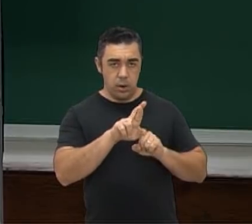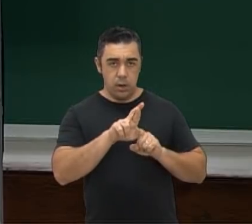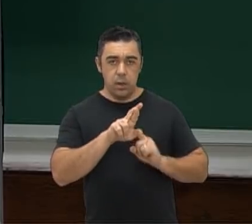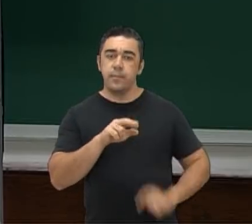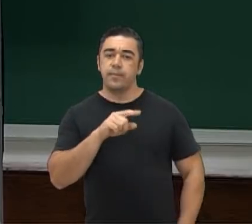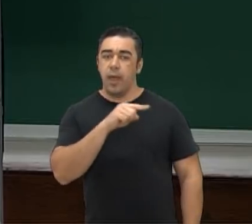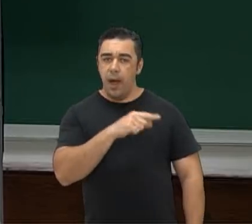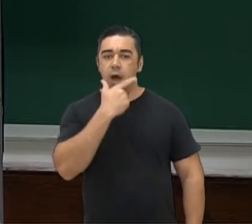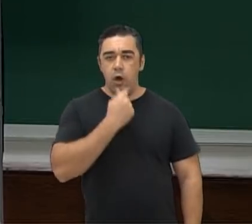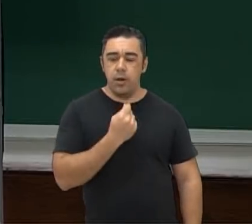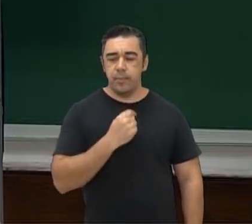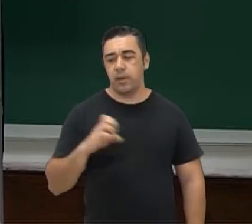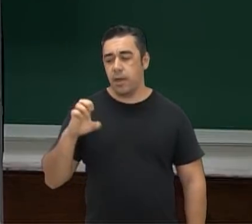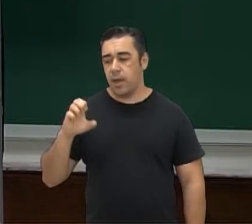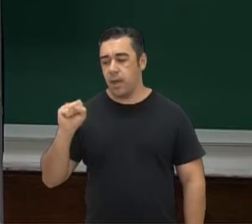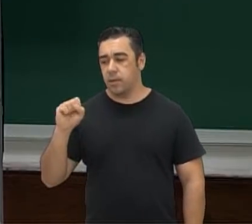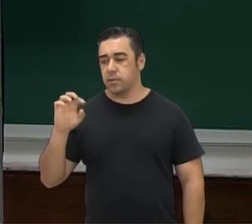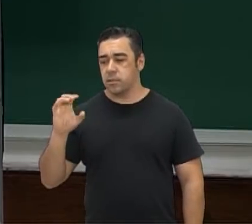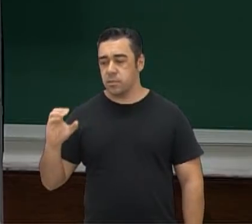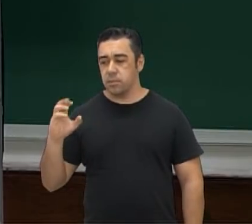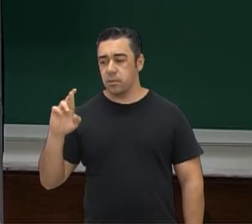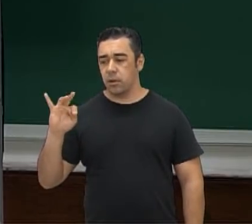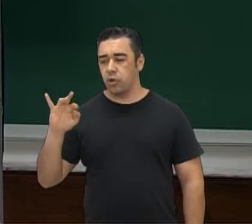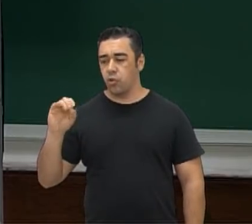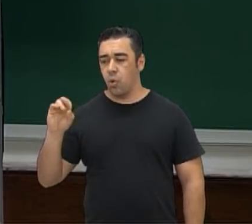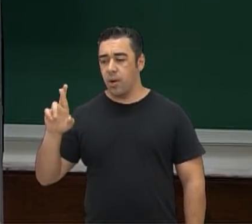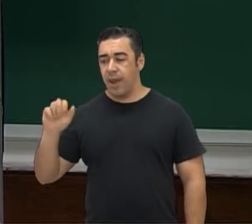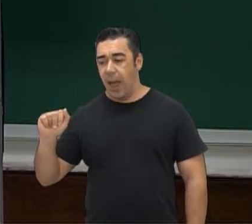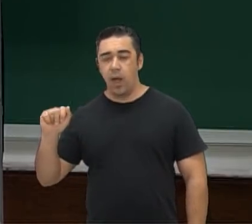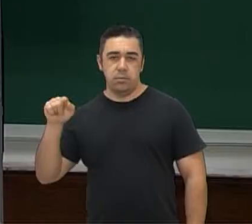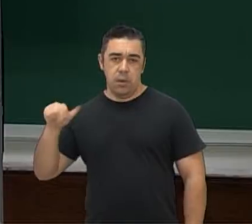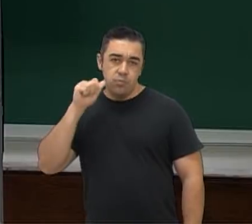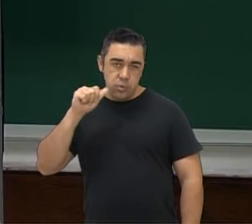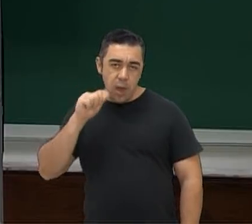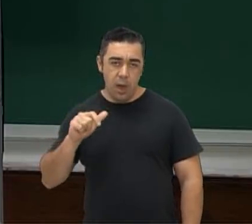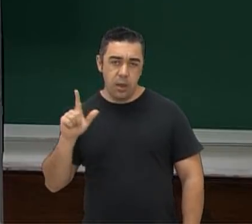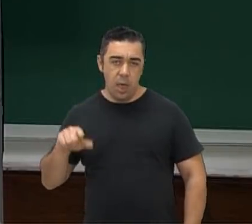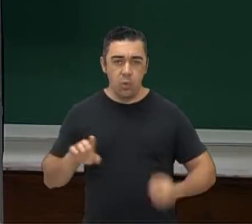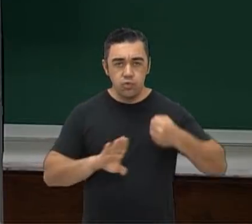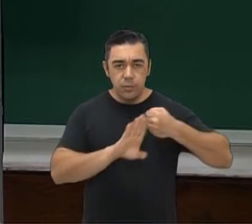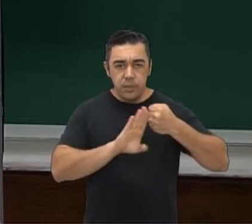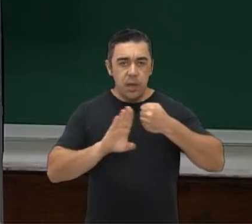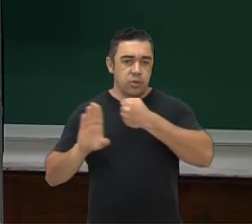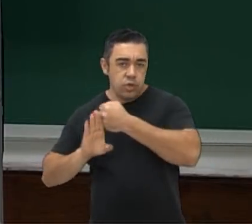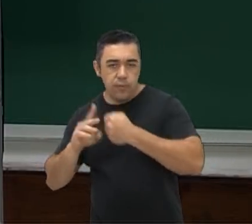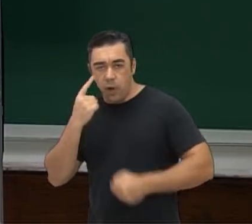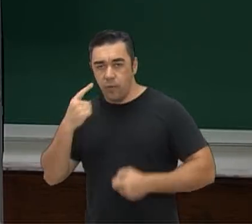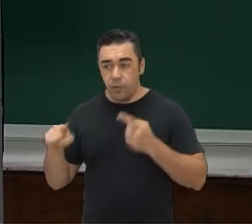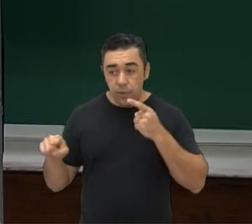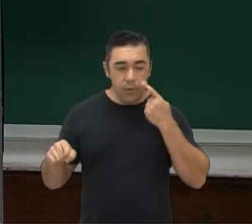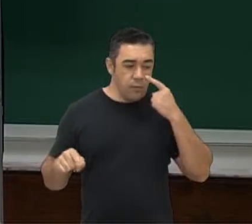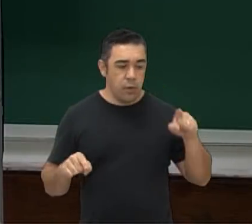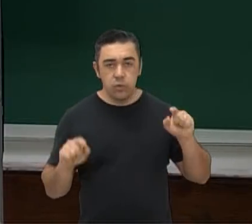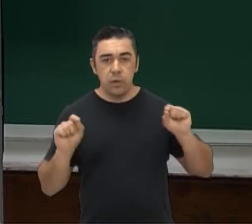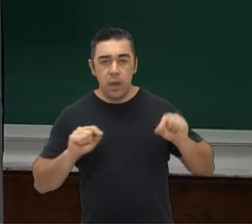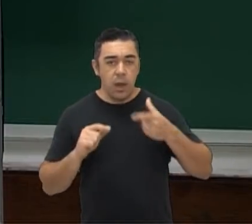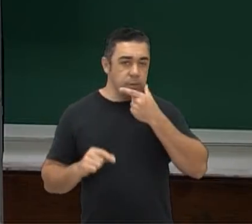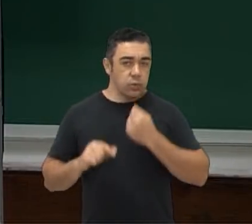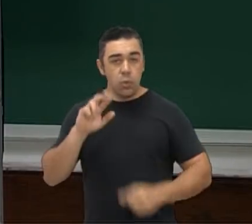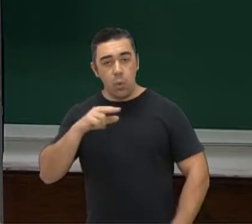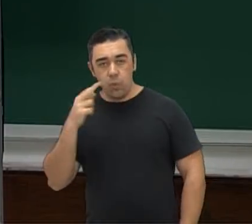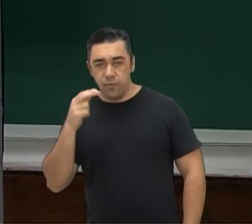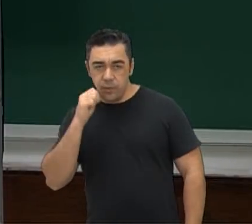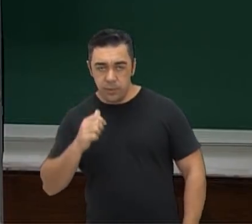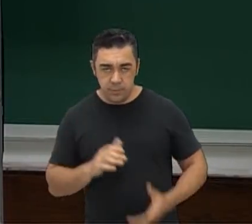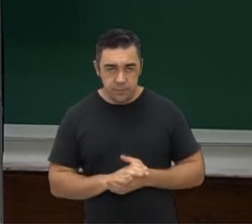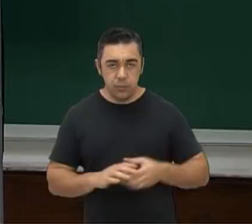que antecede esse adjetivo para eu saber, né, ao que se refere. E aí sim eu posso fazer a inferência do gênero, ok? Ali no